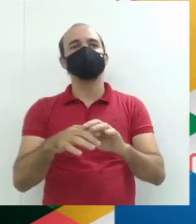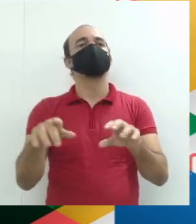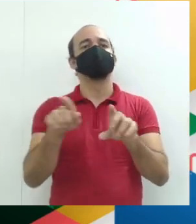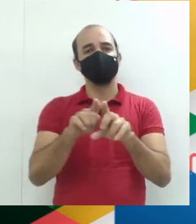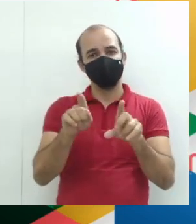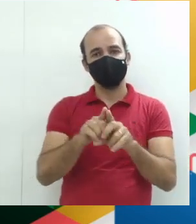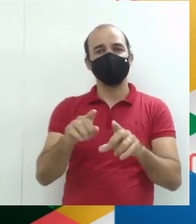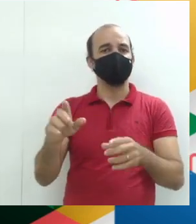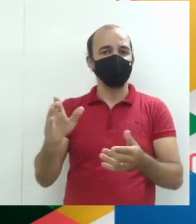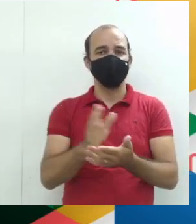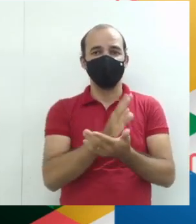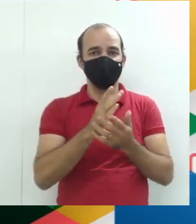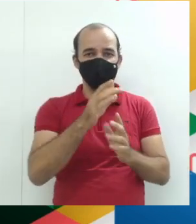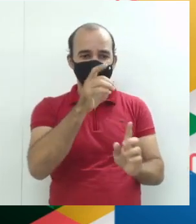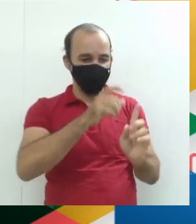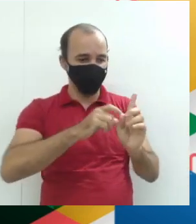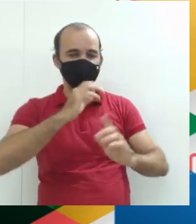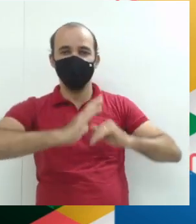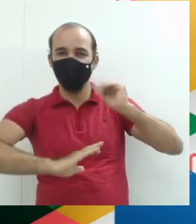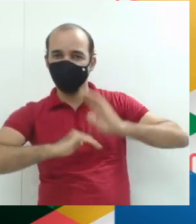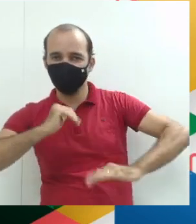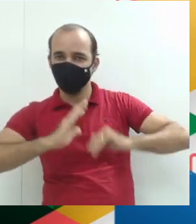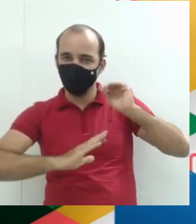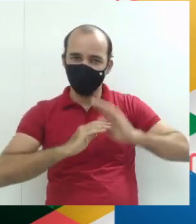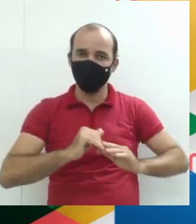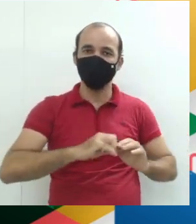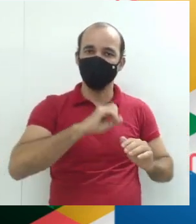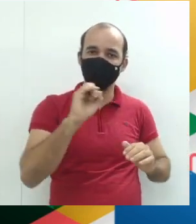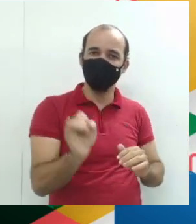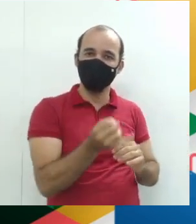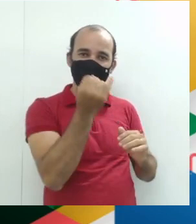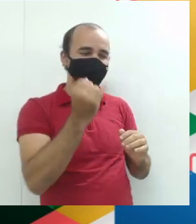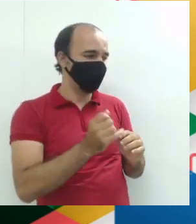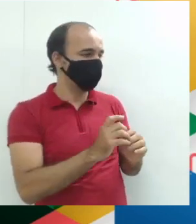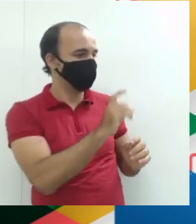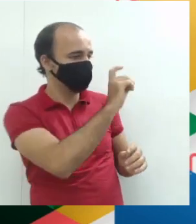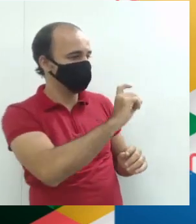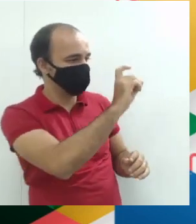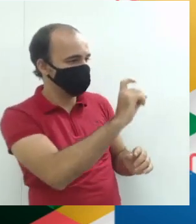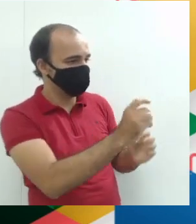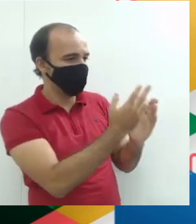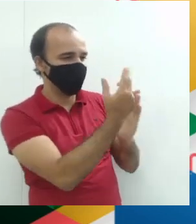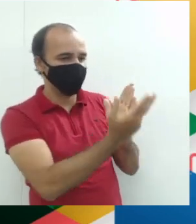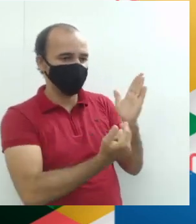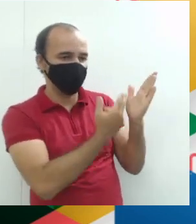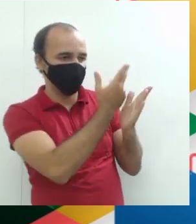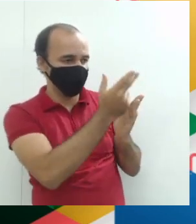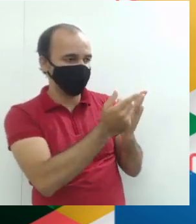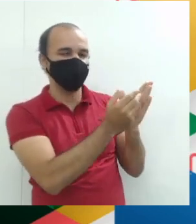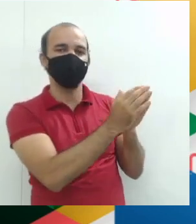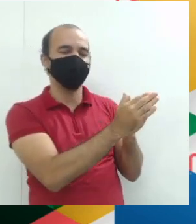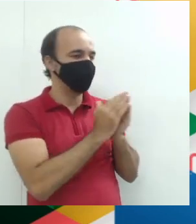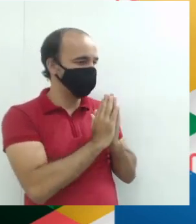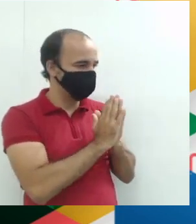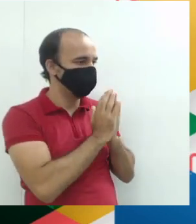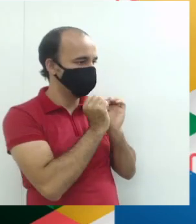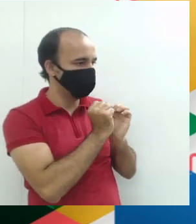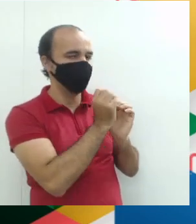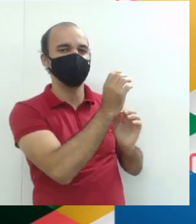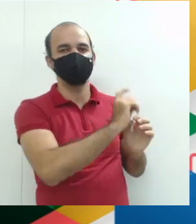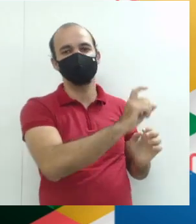alguns grafiteiros aproveitam, né, os muros e paredes autorizados para poder também deixar a sua arte registrada.